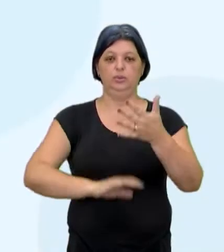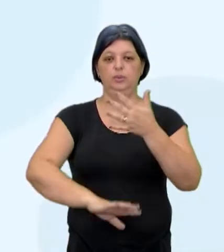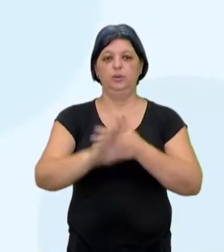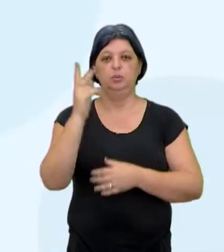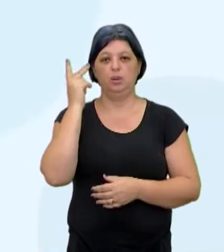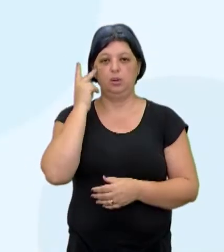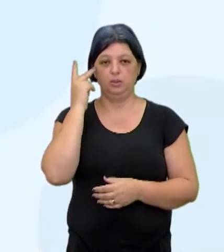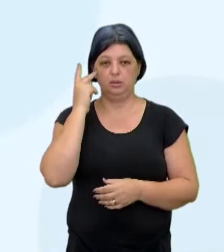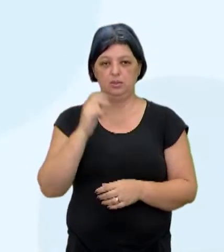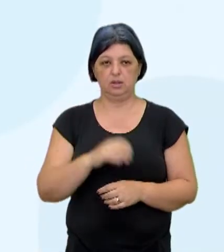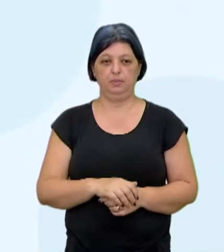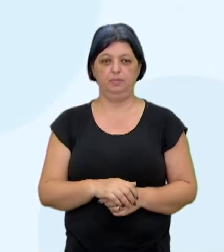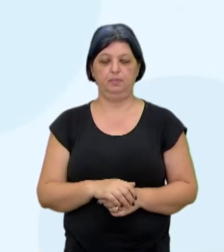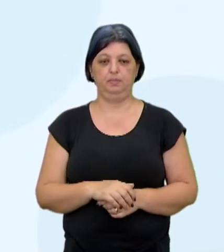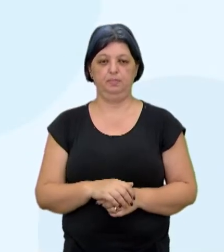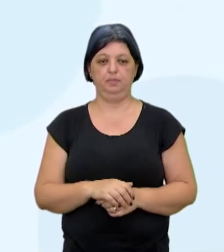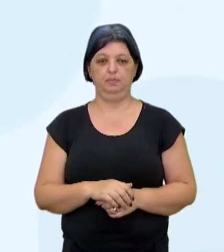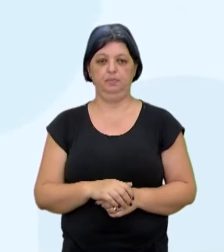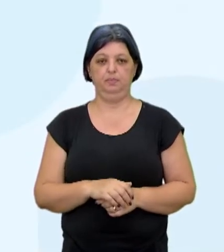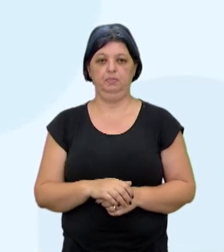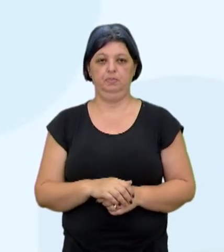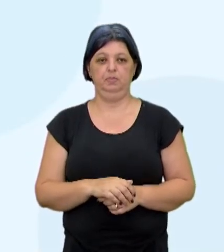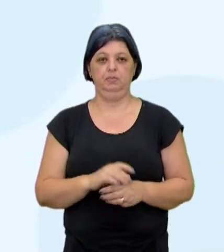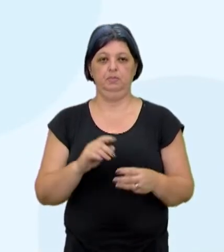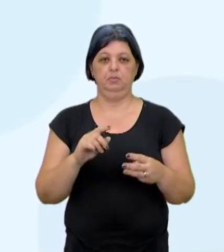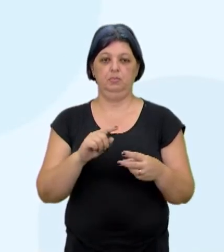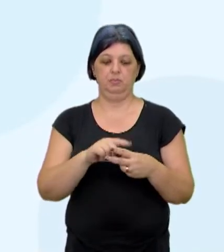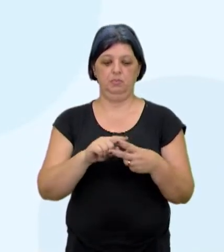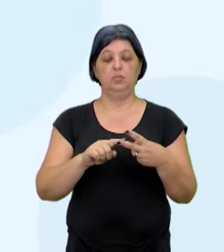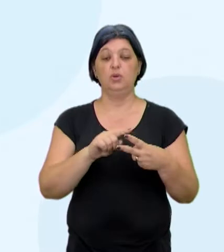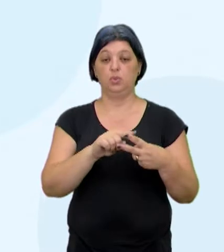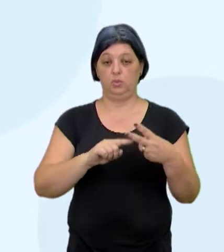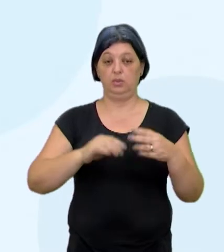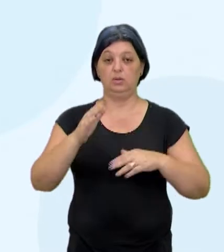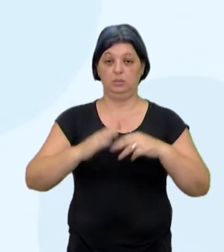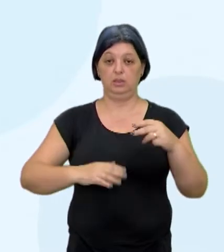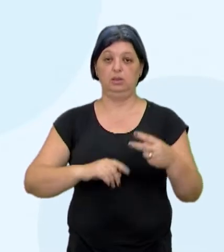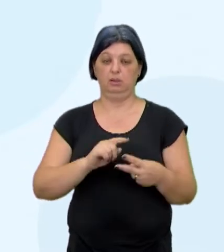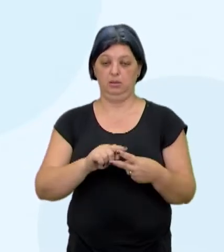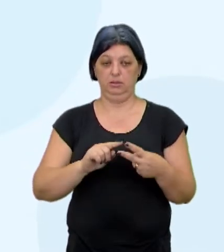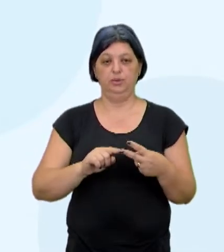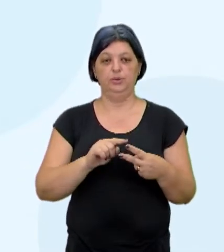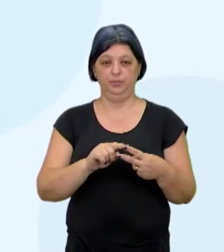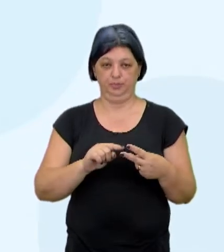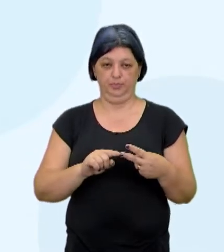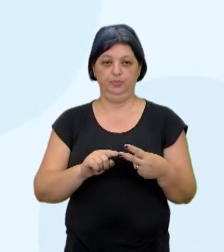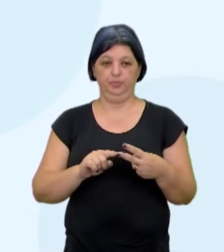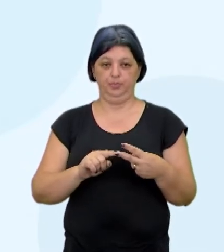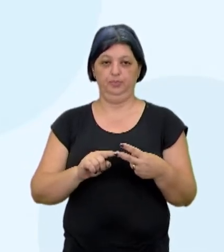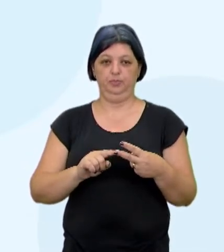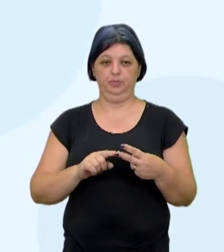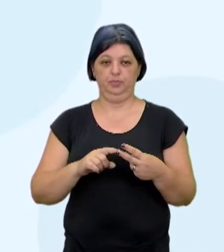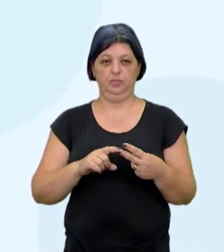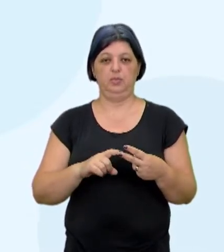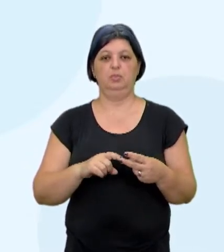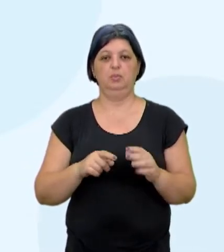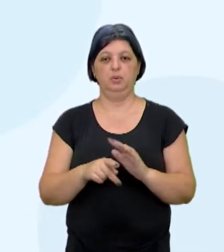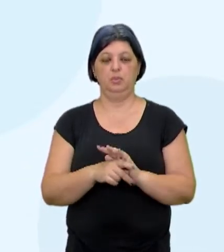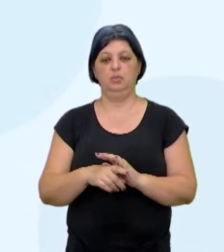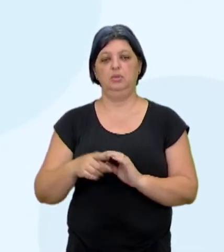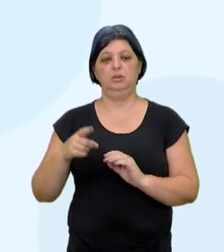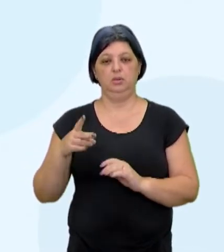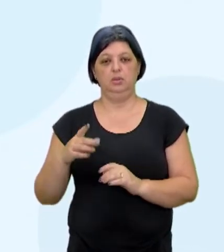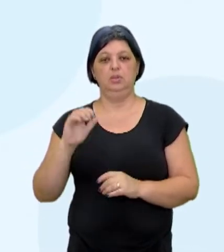paulista. Pode colocar aí na tela. São duas as habilidades, né, da habilidade 13 aí de Ciências